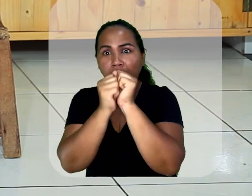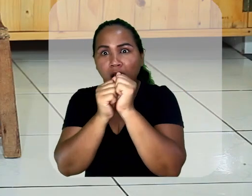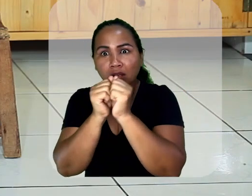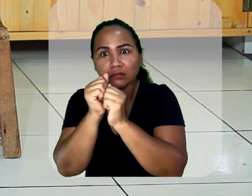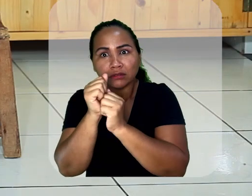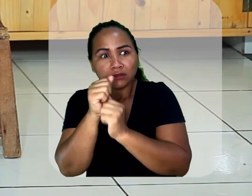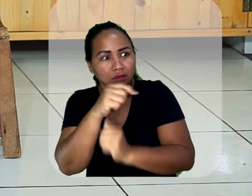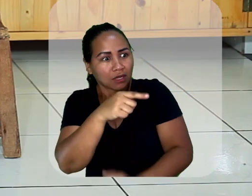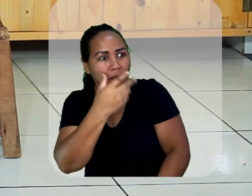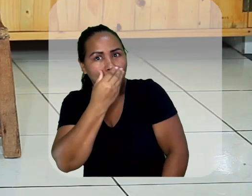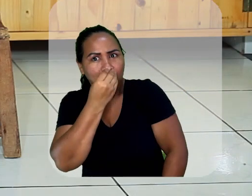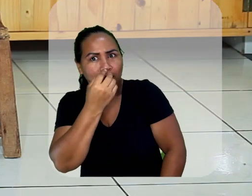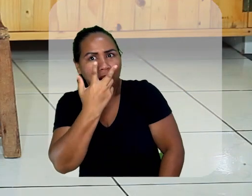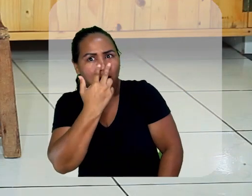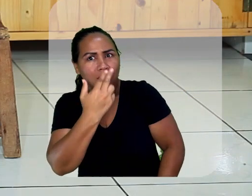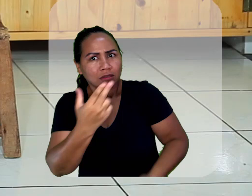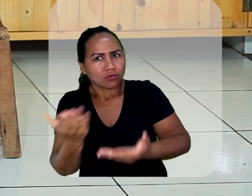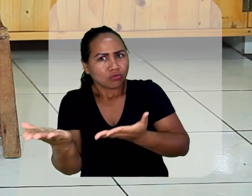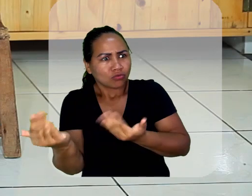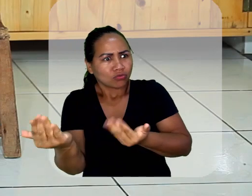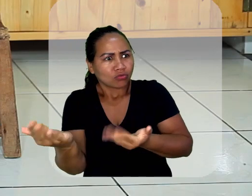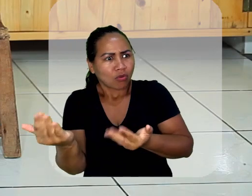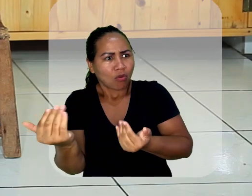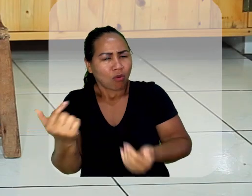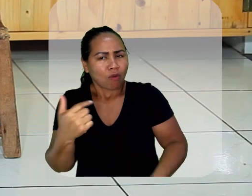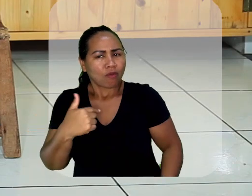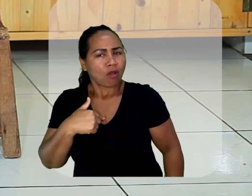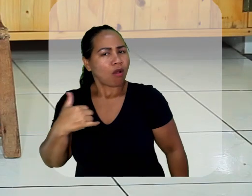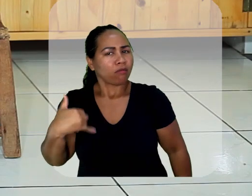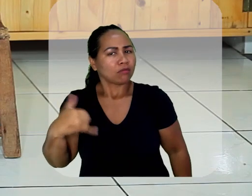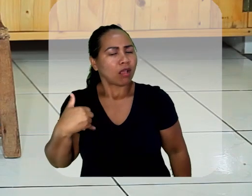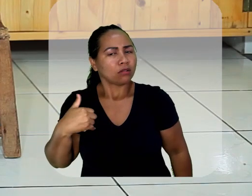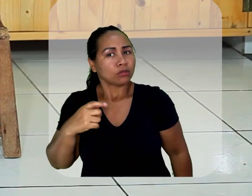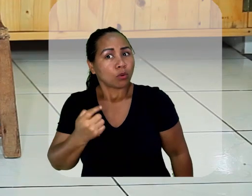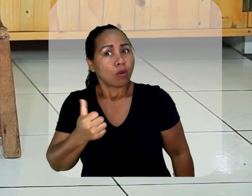tão menino se comparado aos meus já vividos quase 60 anos.